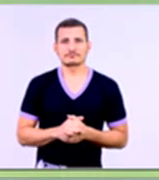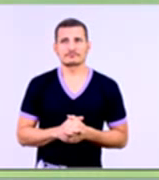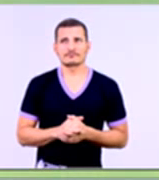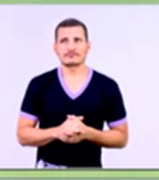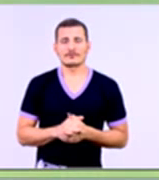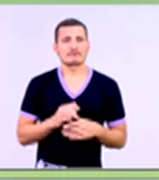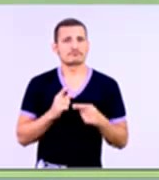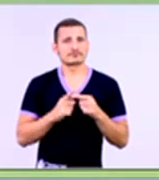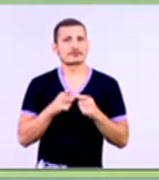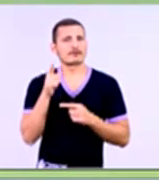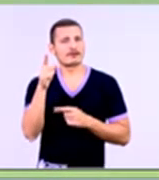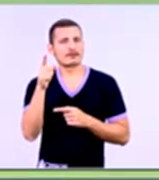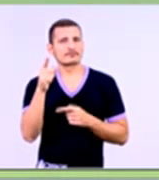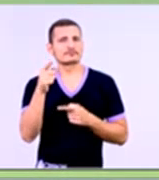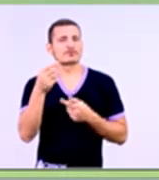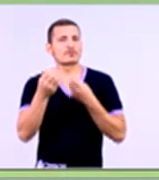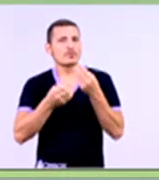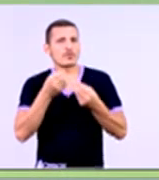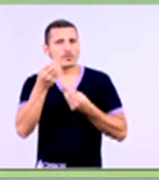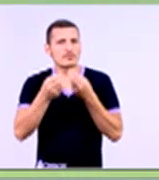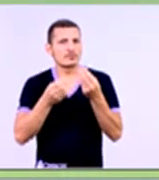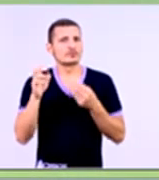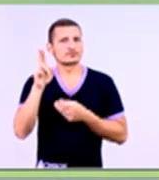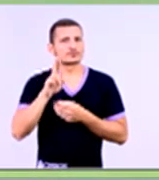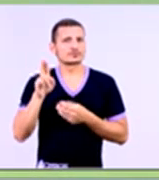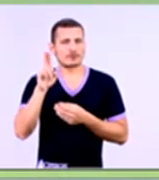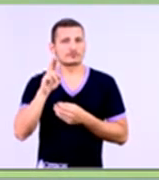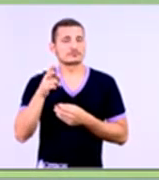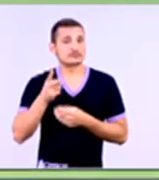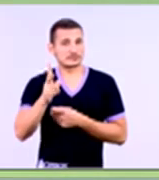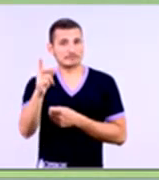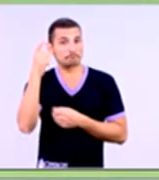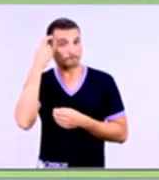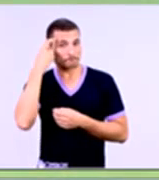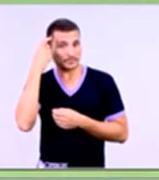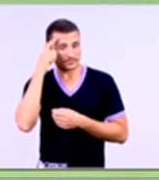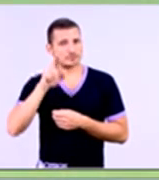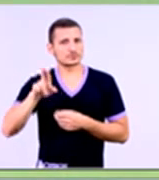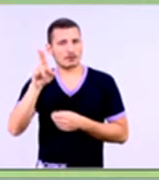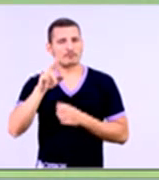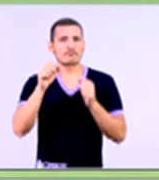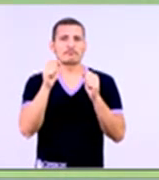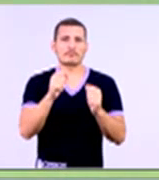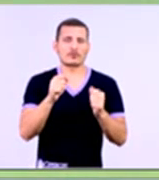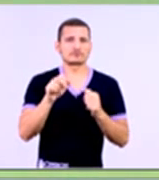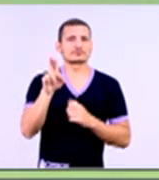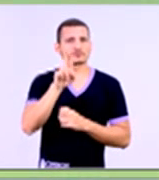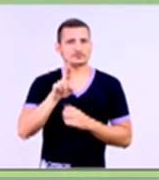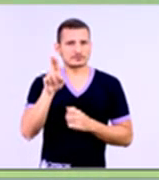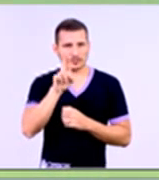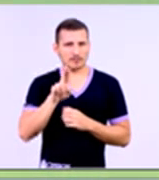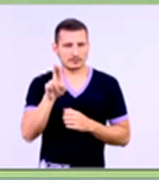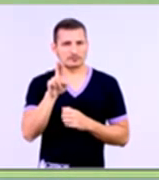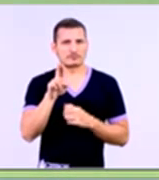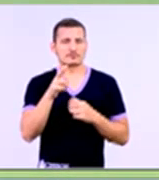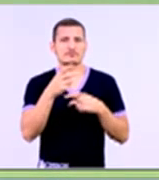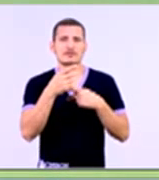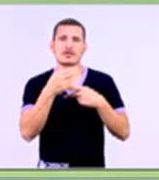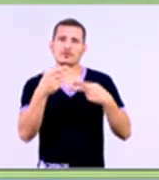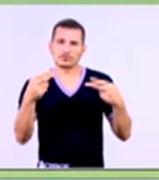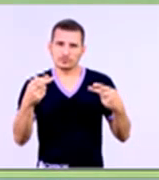de que forma o usuário, sempre pensamos no usuário, pode utilizar os recursos que o